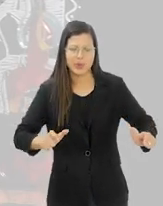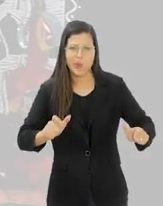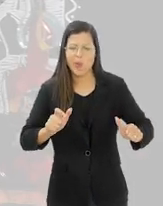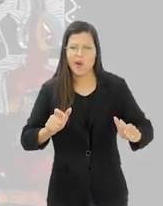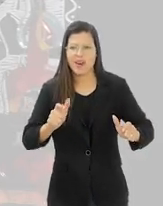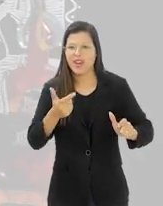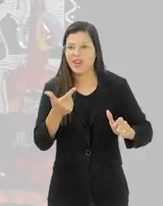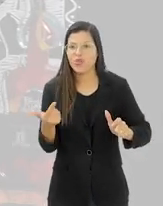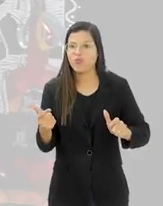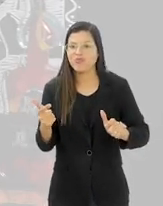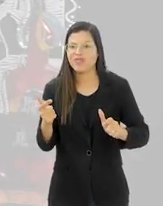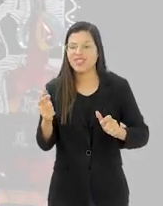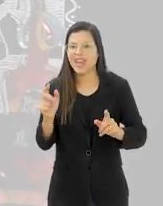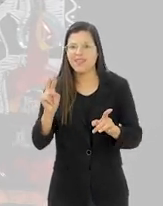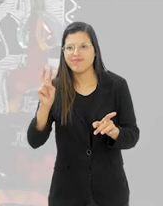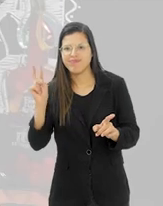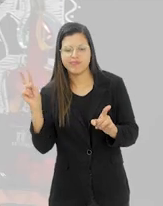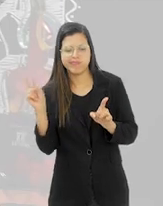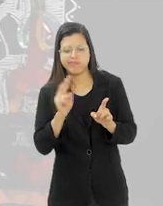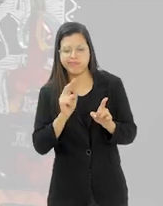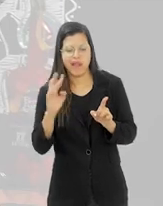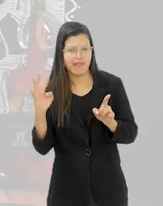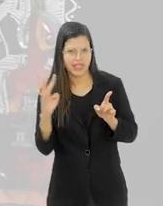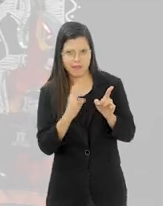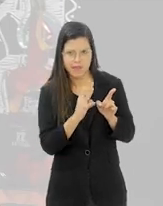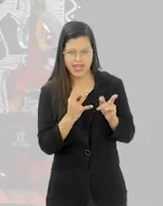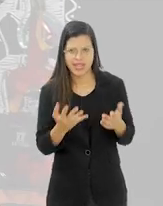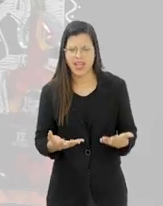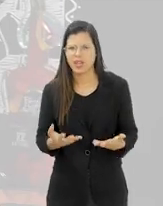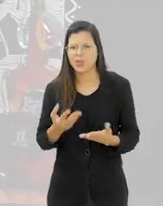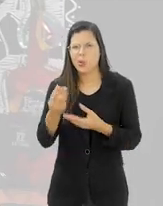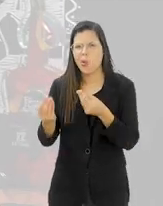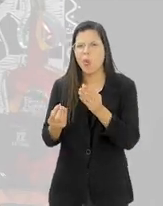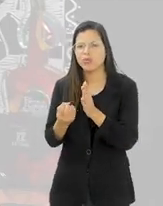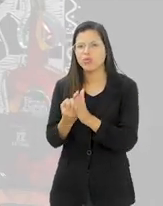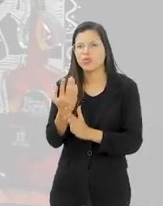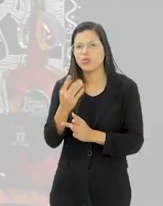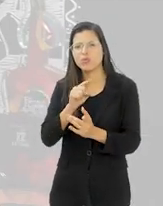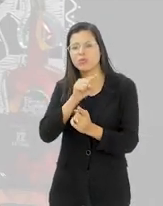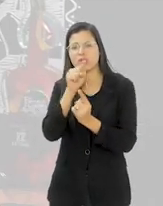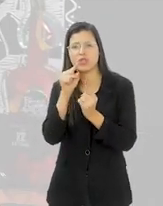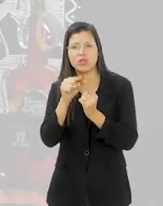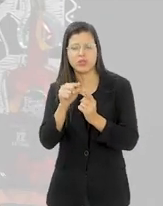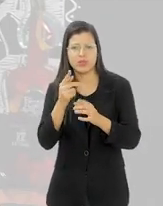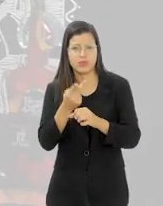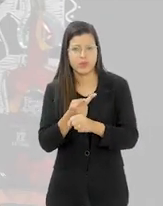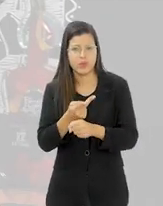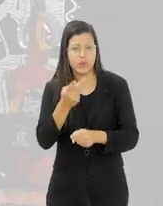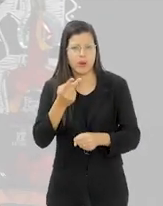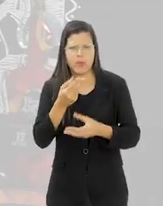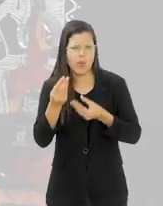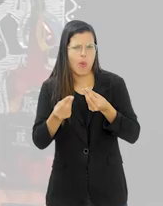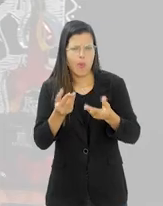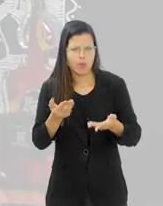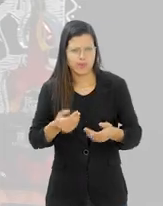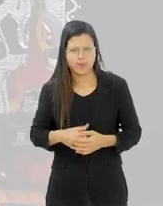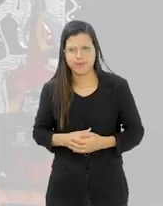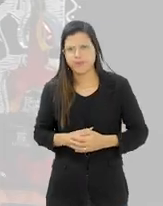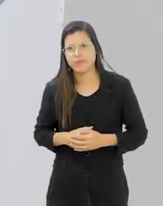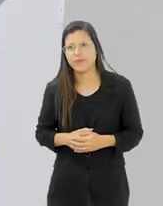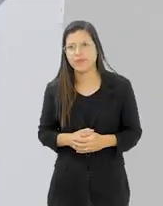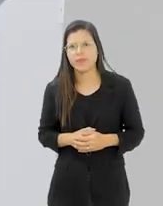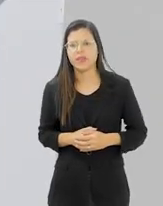vista. Fala um pouco como surgiu, qual é a intenção da premiação, como funciona tudo